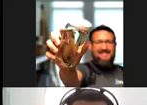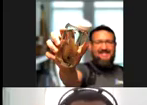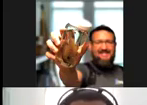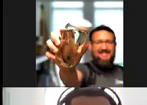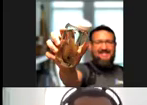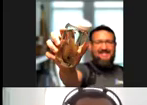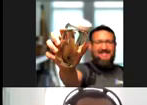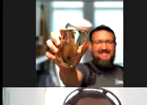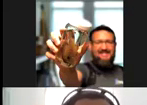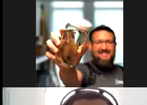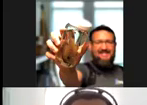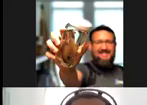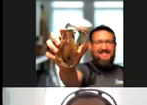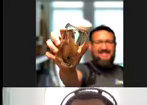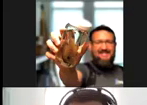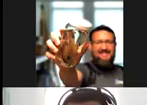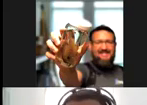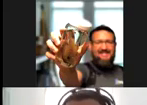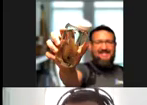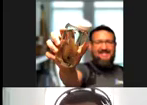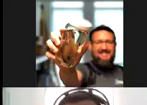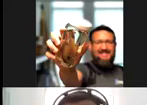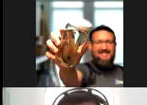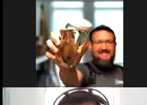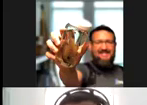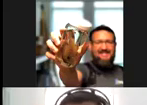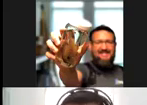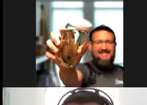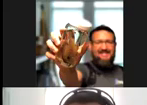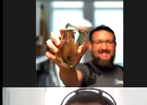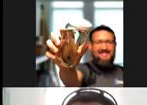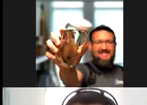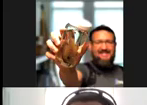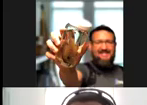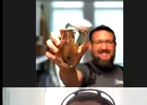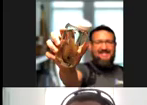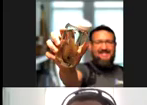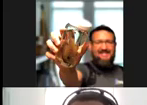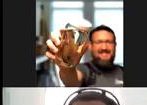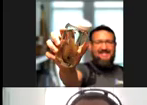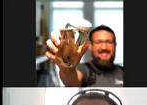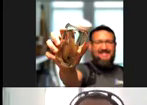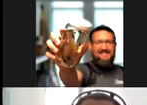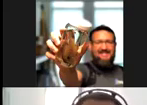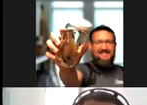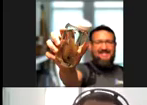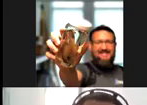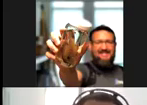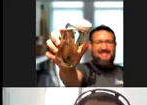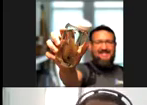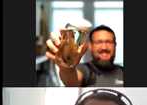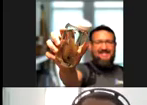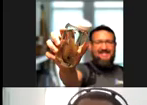o Thiago principalmente, né? E todo esse processo, né, eles já estão acompanhando o governo tem muito tempo, foi por